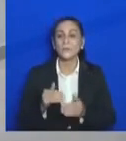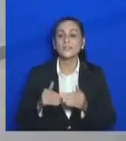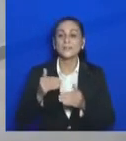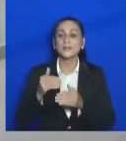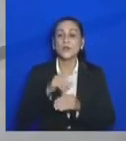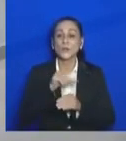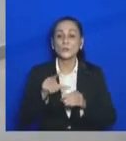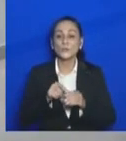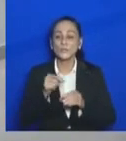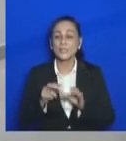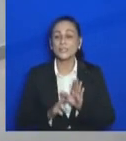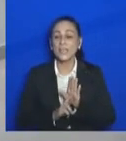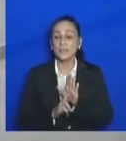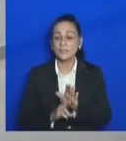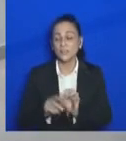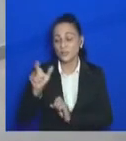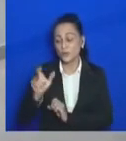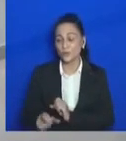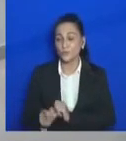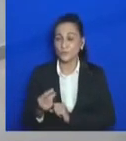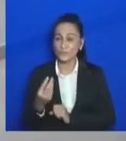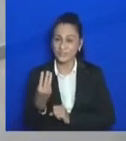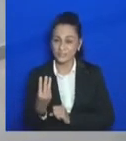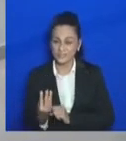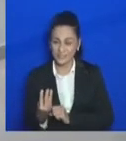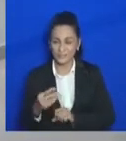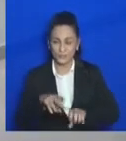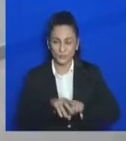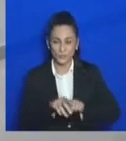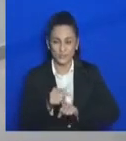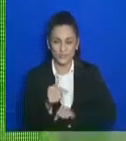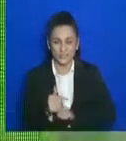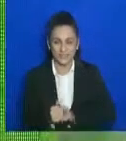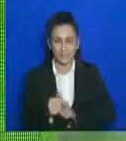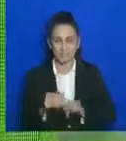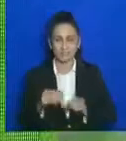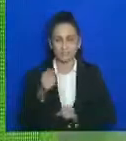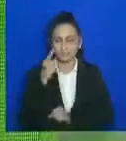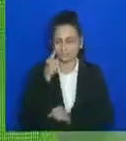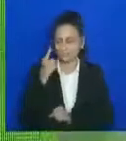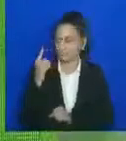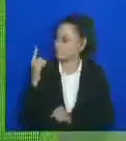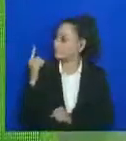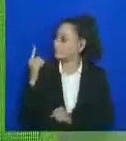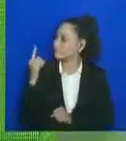Passaremos agora ao sorteio do número correspondente à coluna número 3 do Super 7. Bola posicionada.